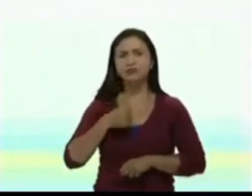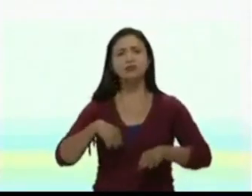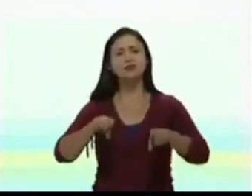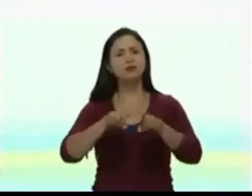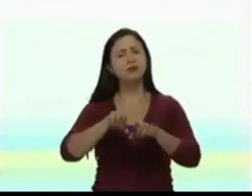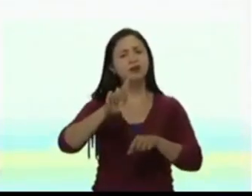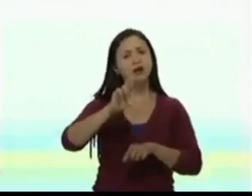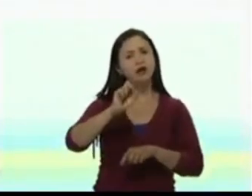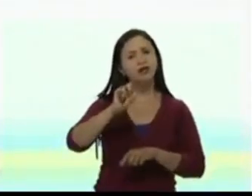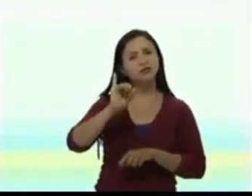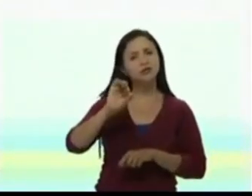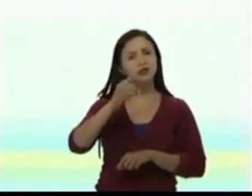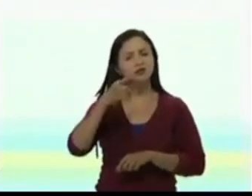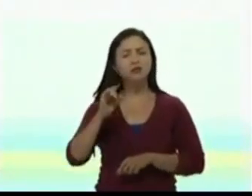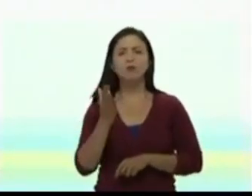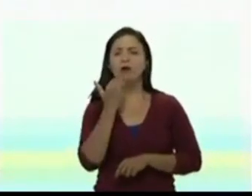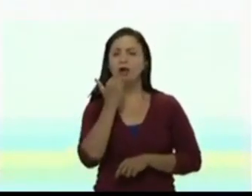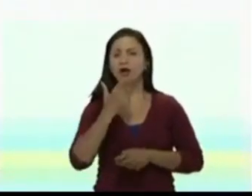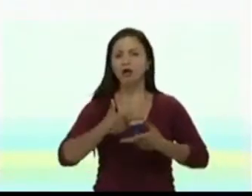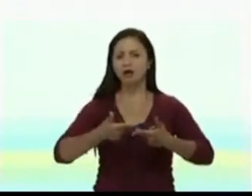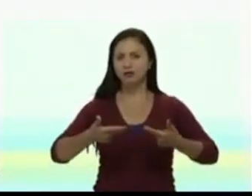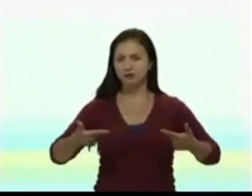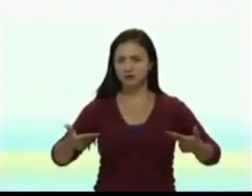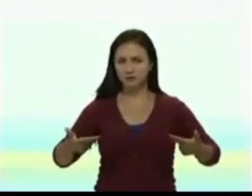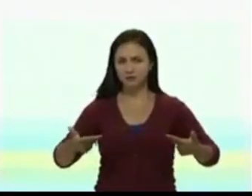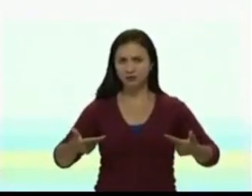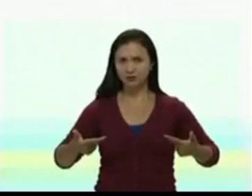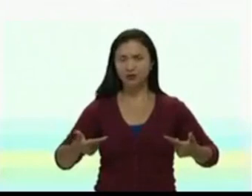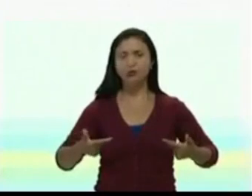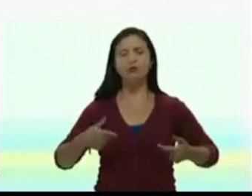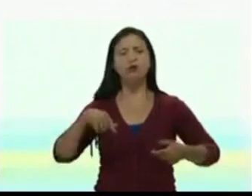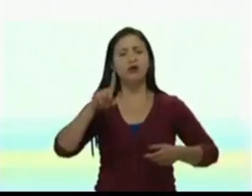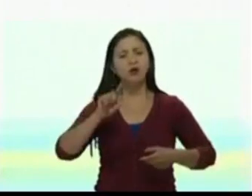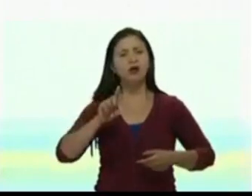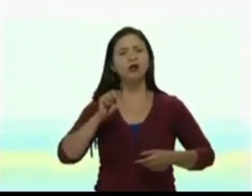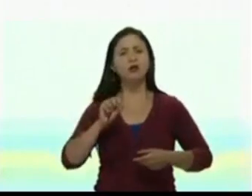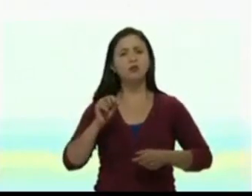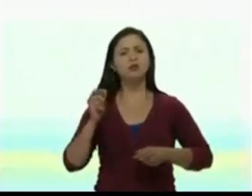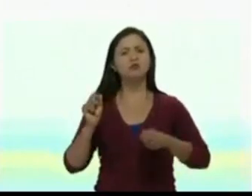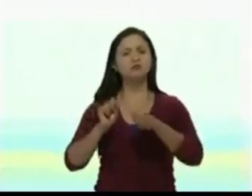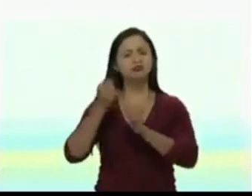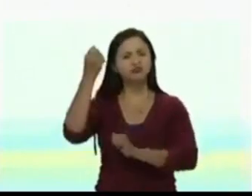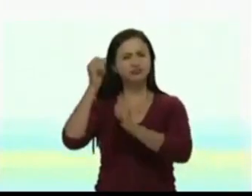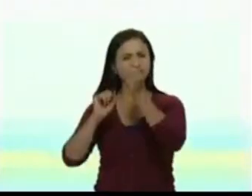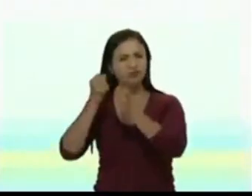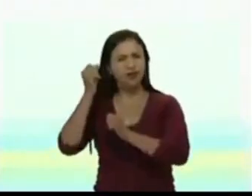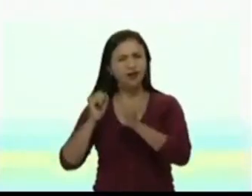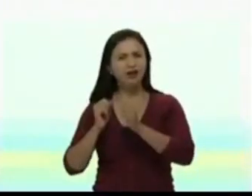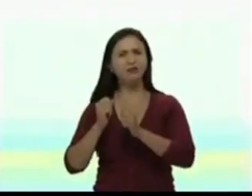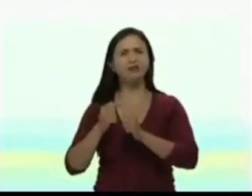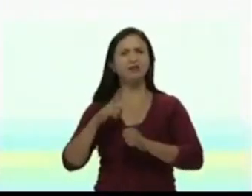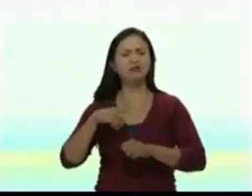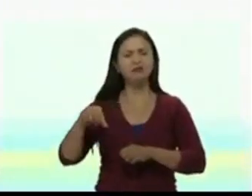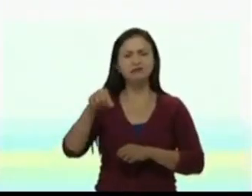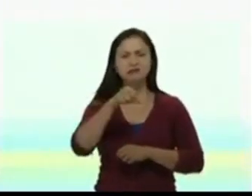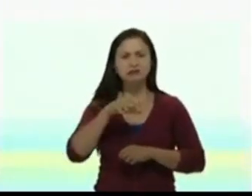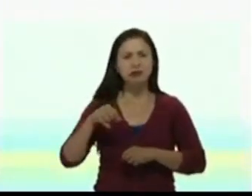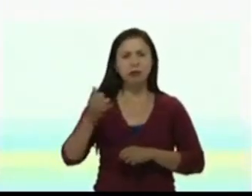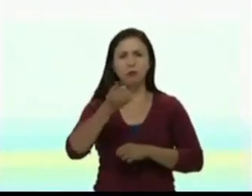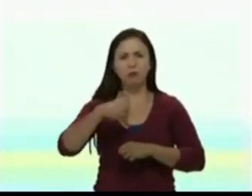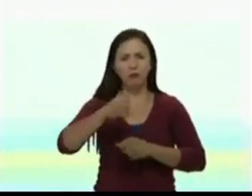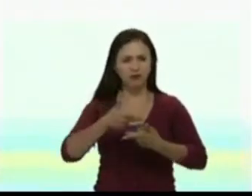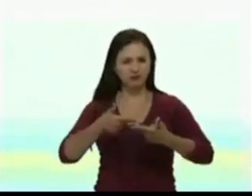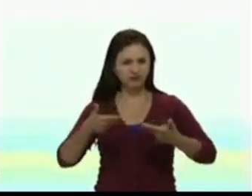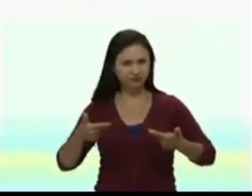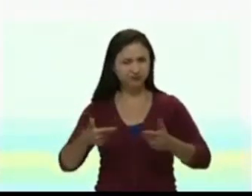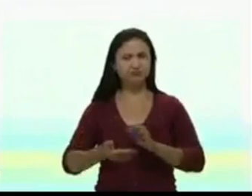ionizante, a alimentação, que é a ingestão de alimentos industrializados, embutidos, ricos em sal, entre outros tipos